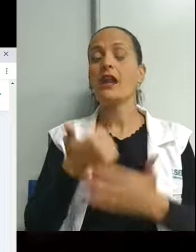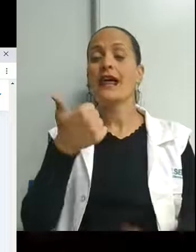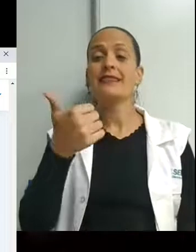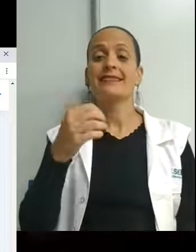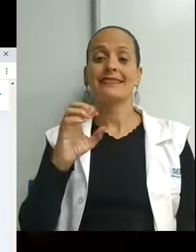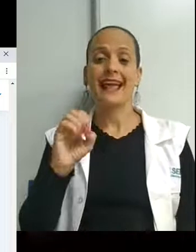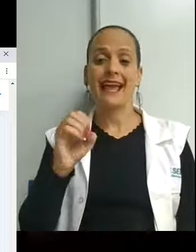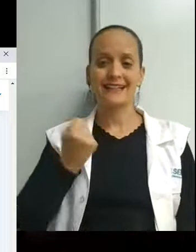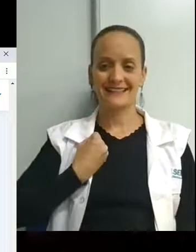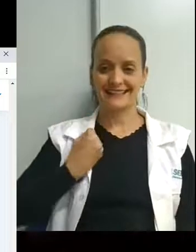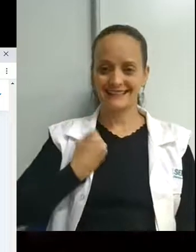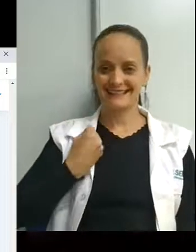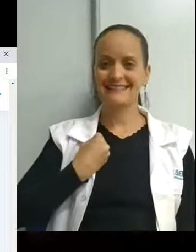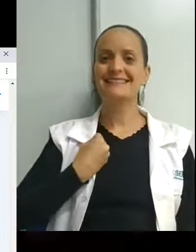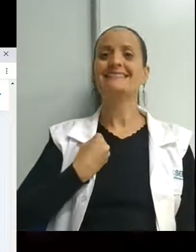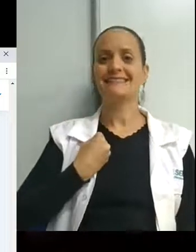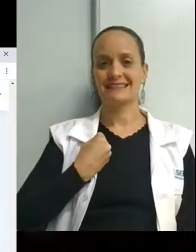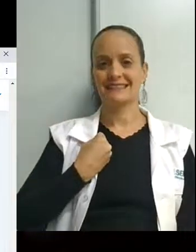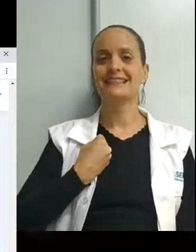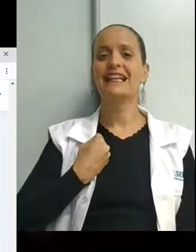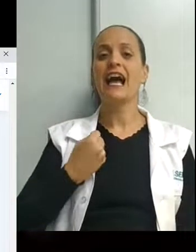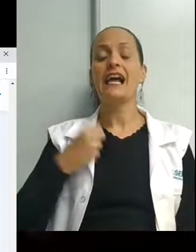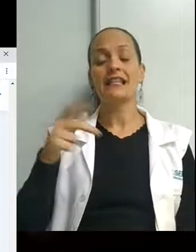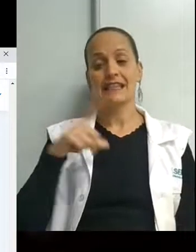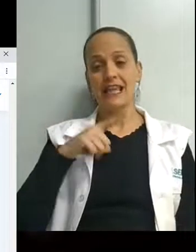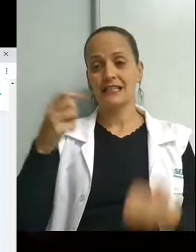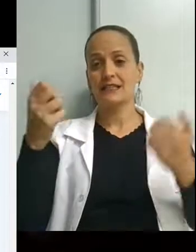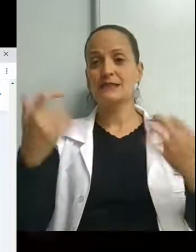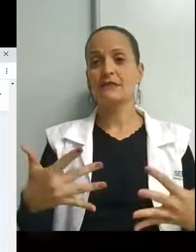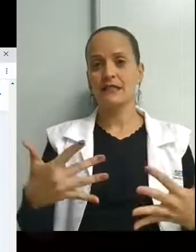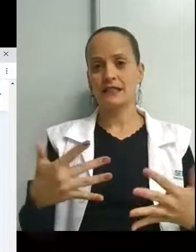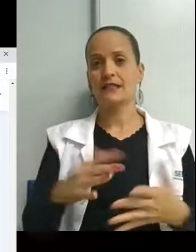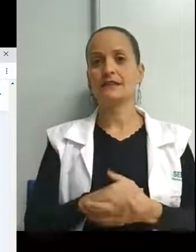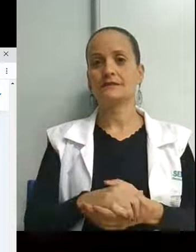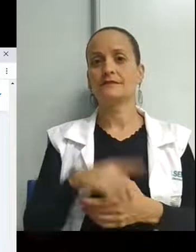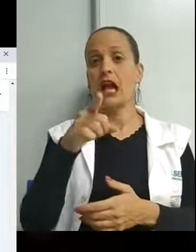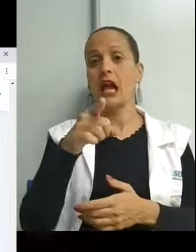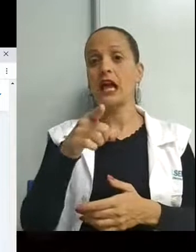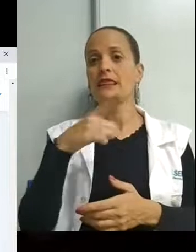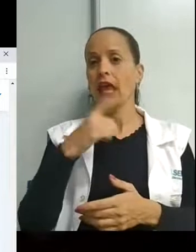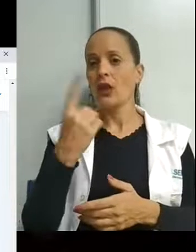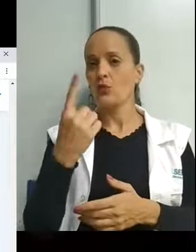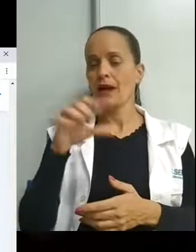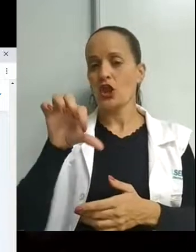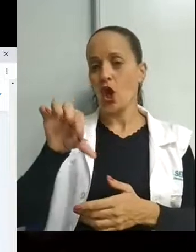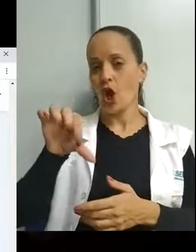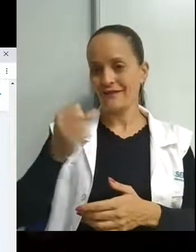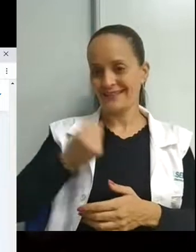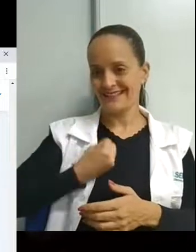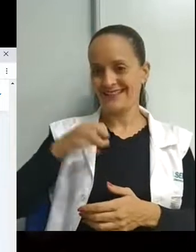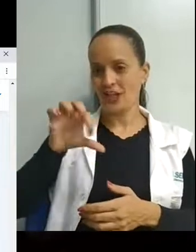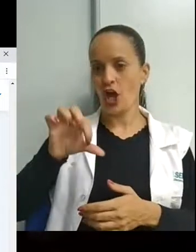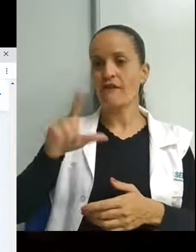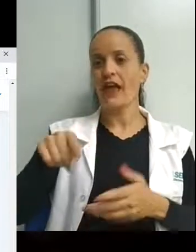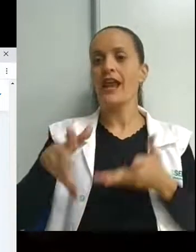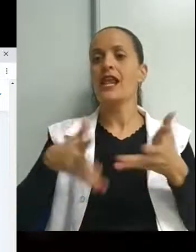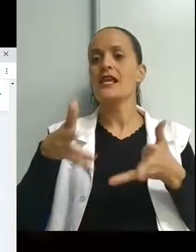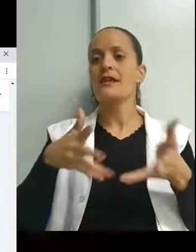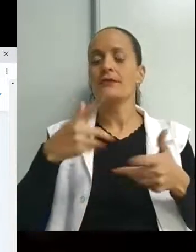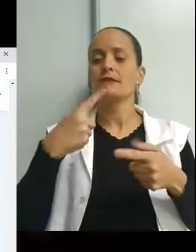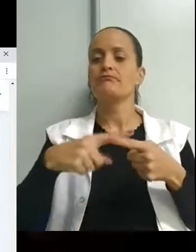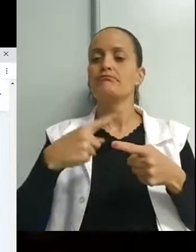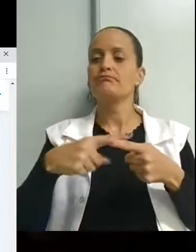web aula do dia 9 foi só essa aqui em Libras, né? Porque não estava com a tradução em Libras, né? E daí a gente gravou e